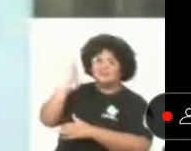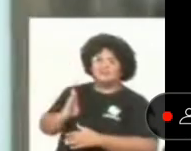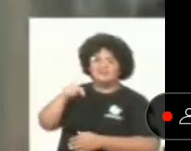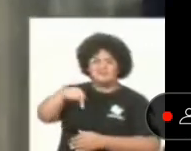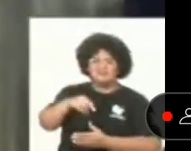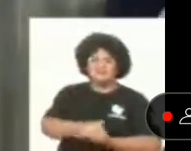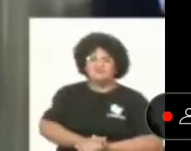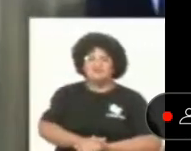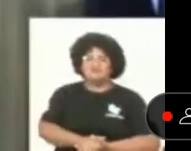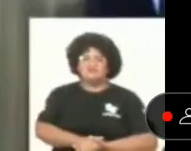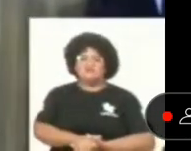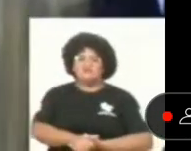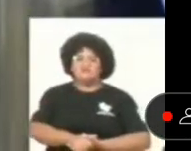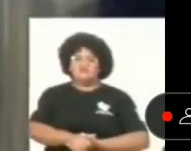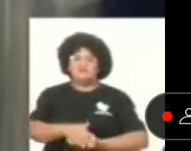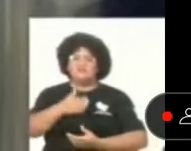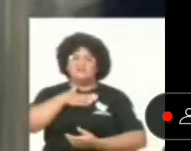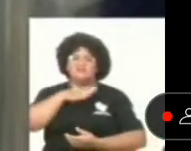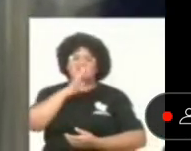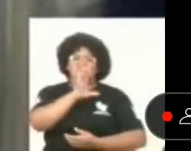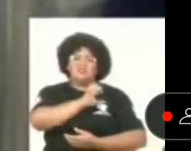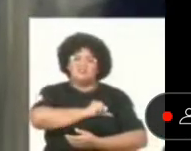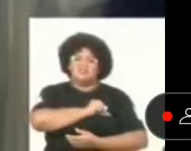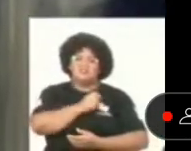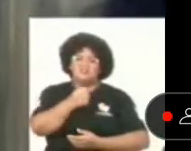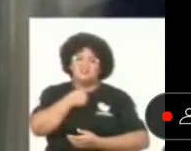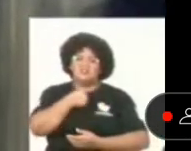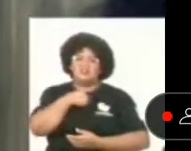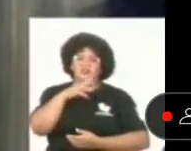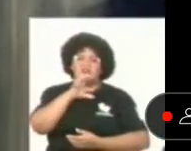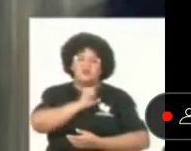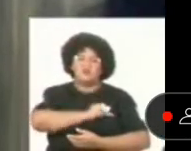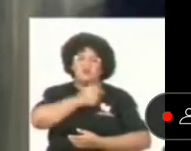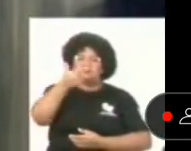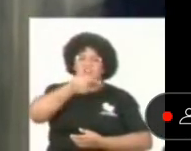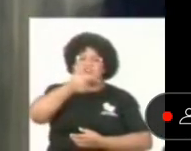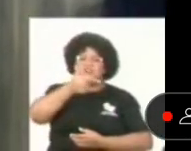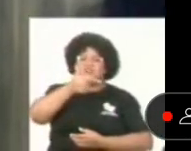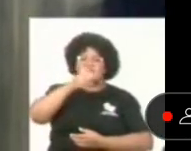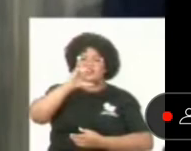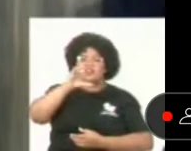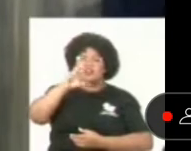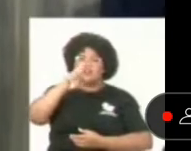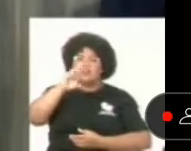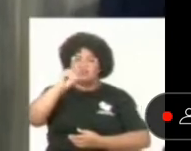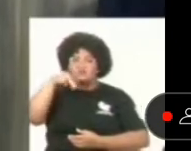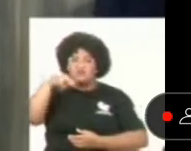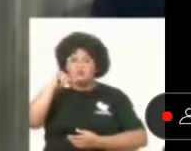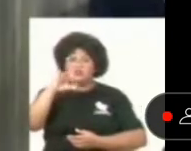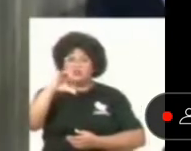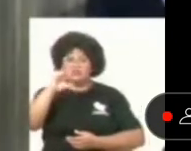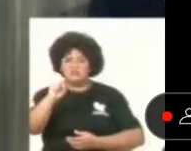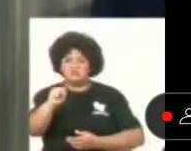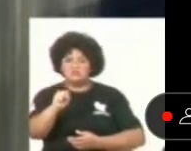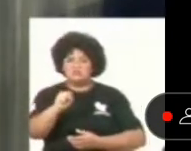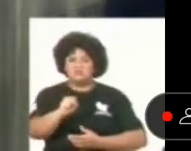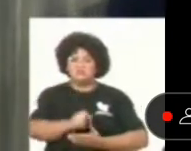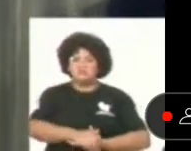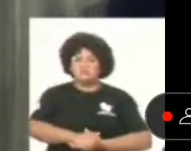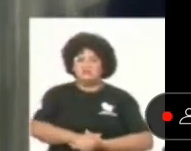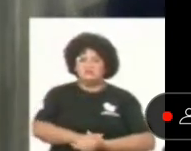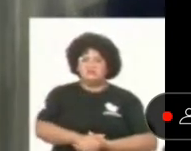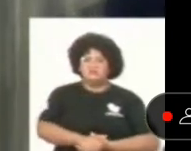Meus amados, eu amo 2 Crônicas 7, 14. Até na colinha ali